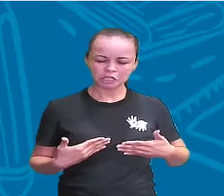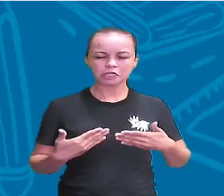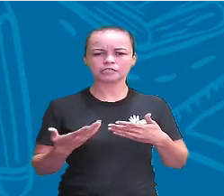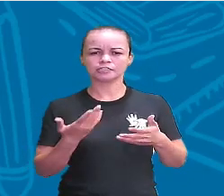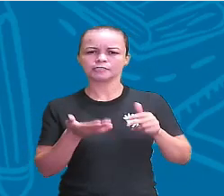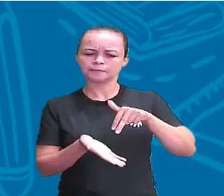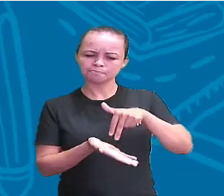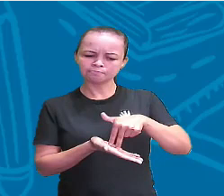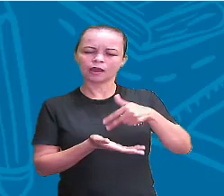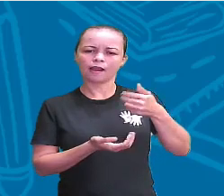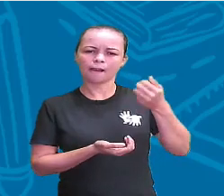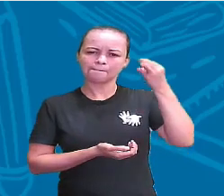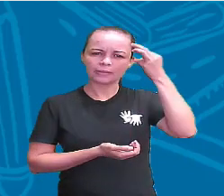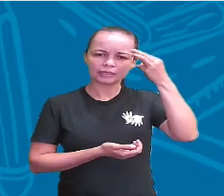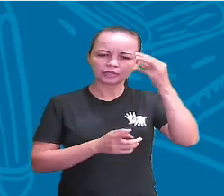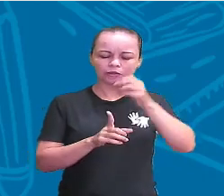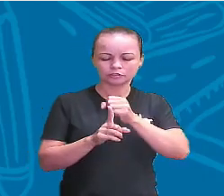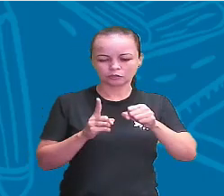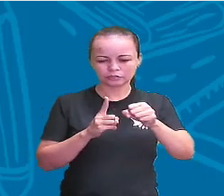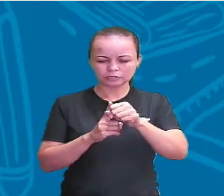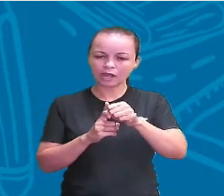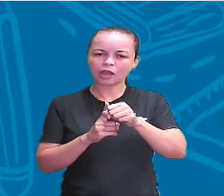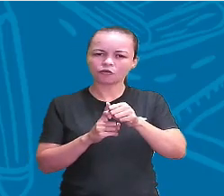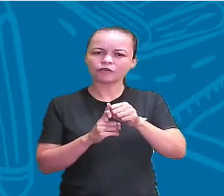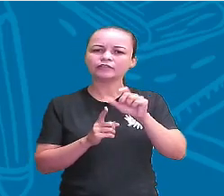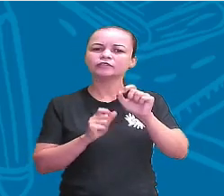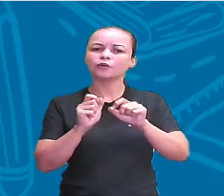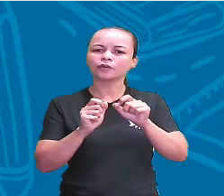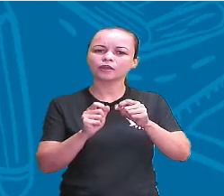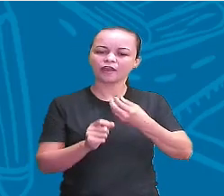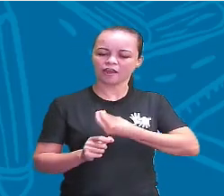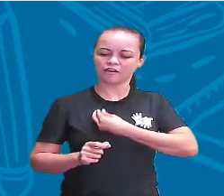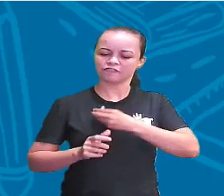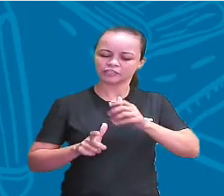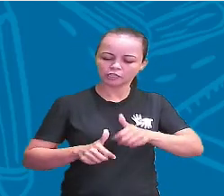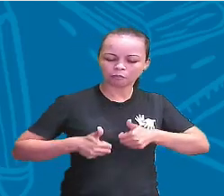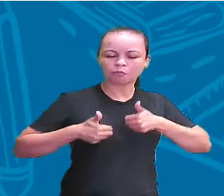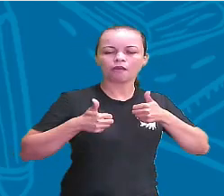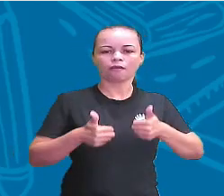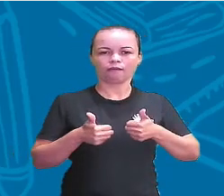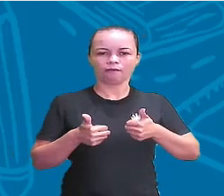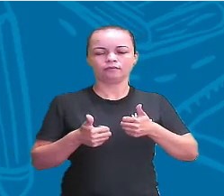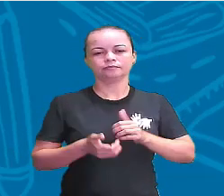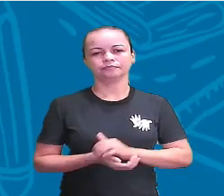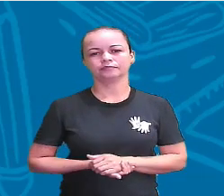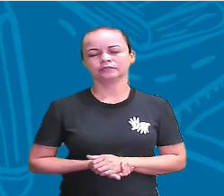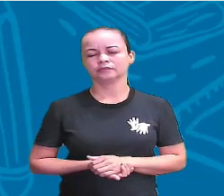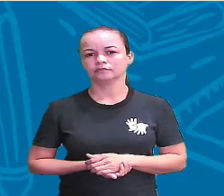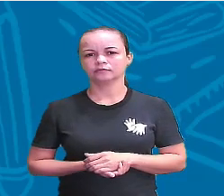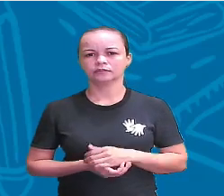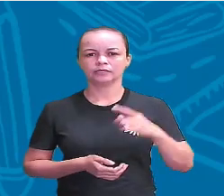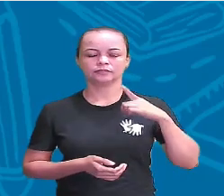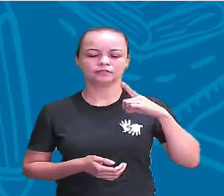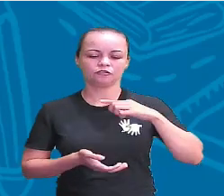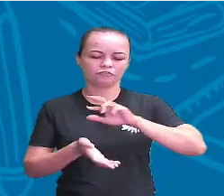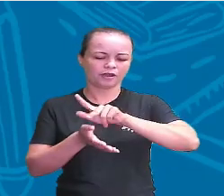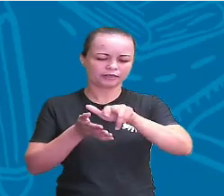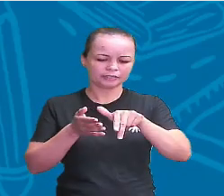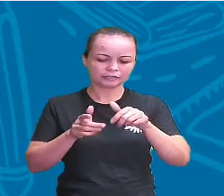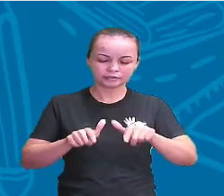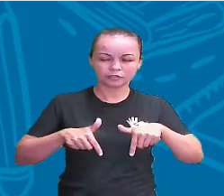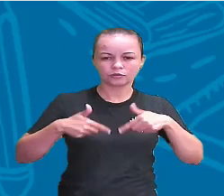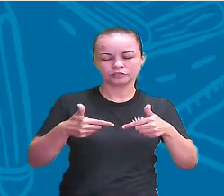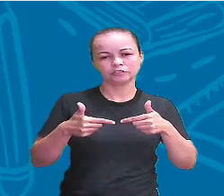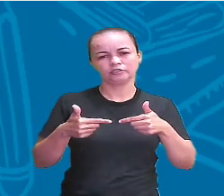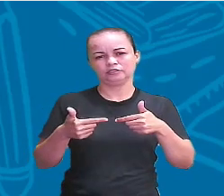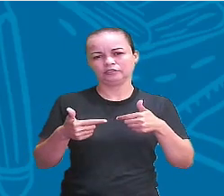saúde social, a gente vai ter qualidade de vida, tá certo? E existem várias ações que vão estar elevando a